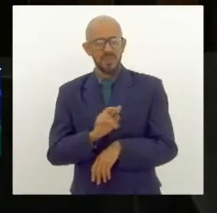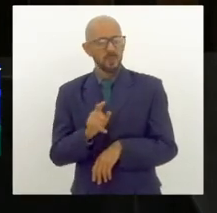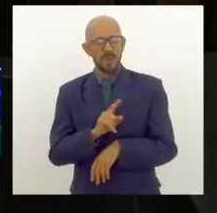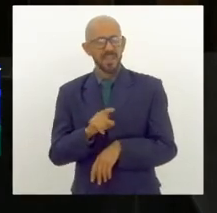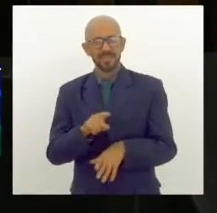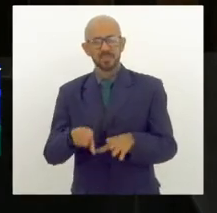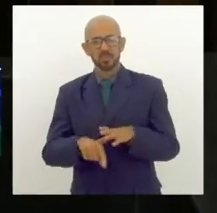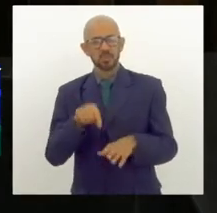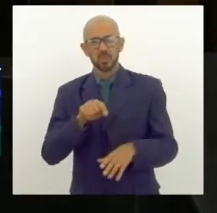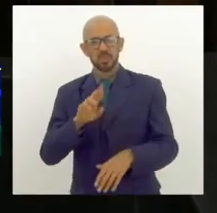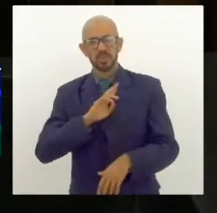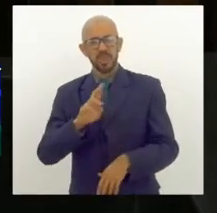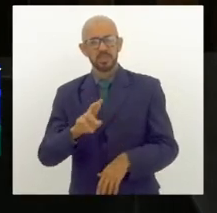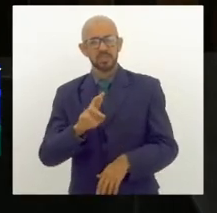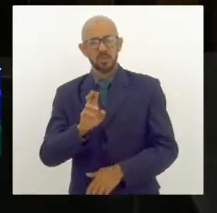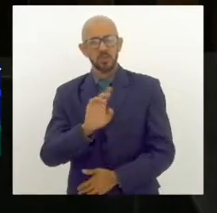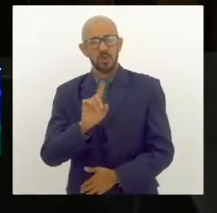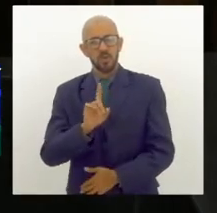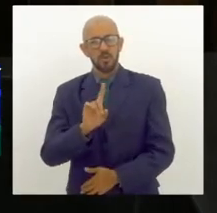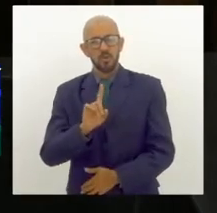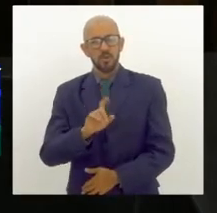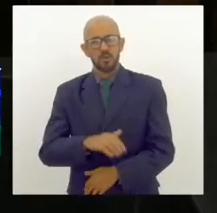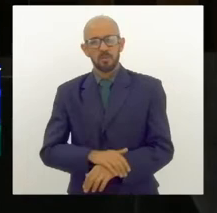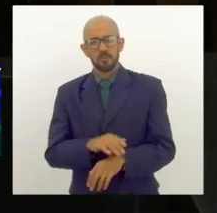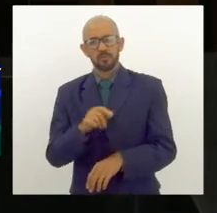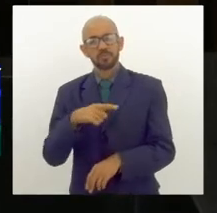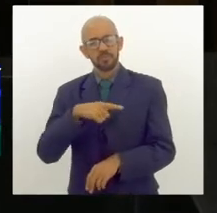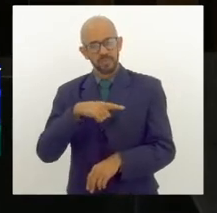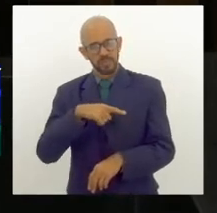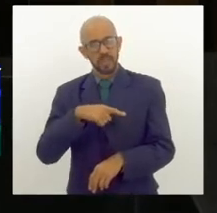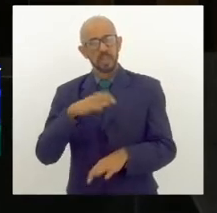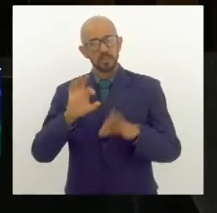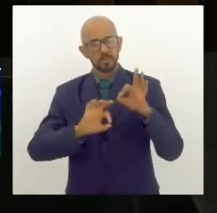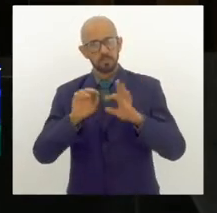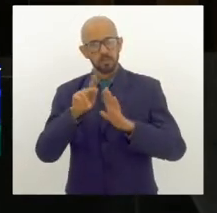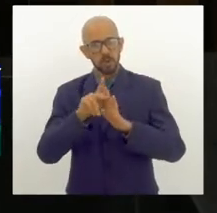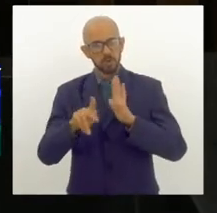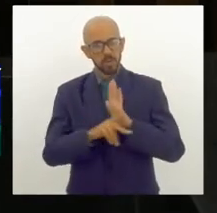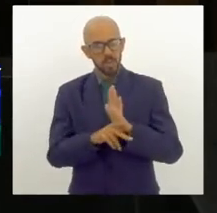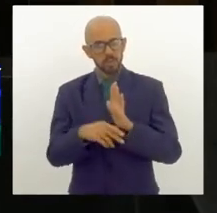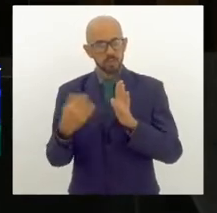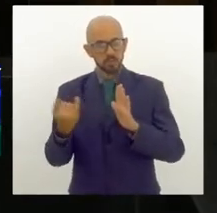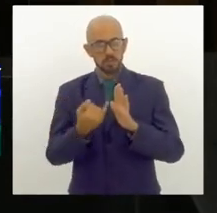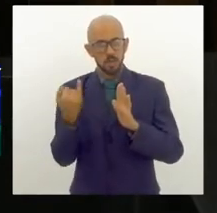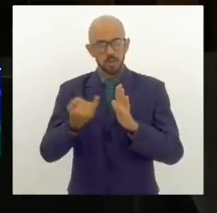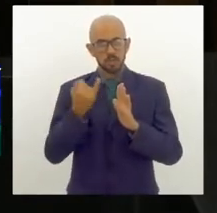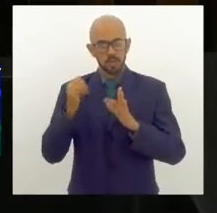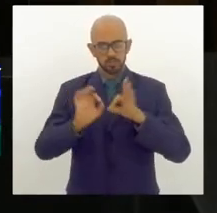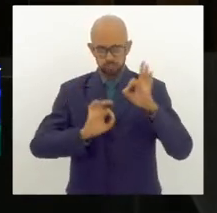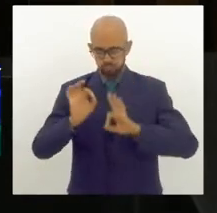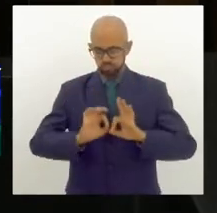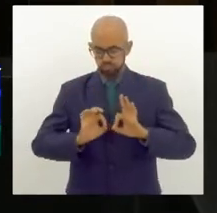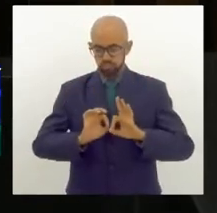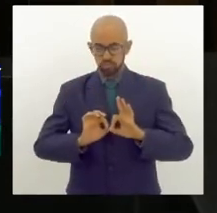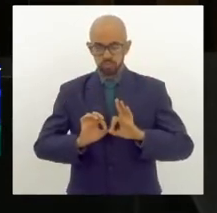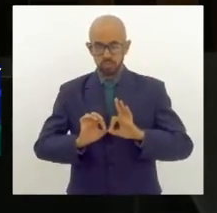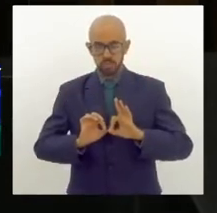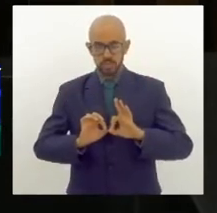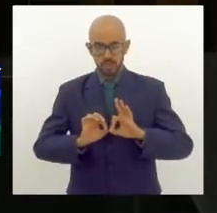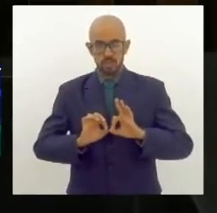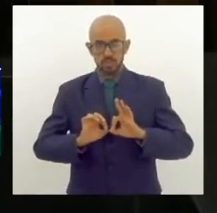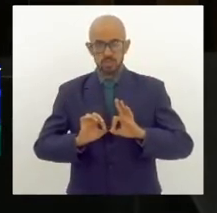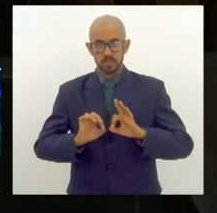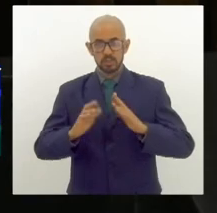C. Existem projetos exitosos, coordenados por religiões de matrizes